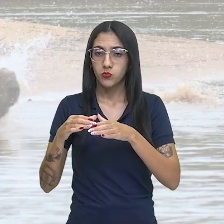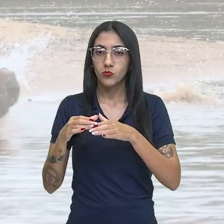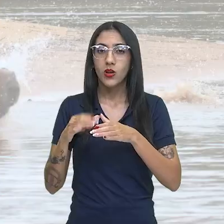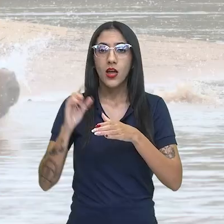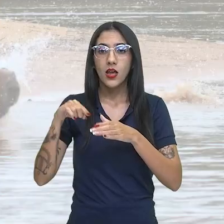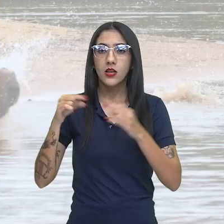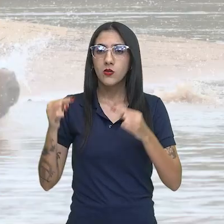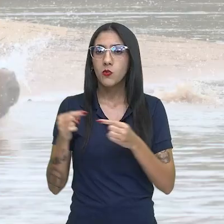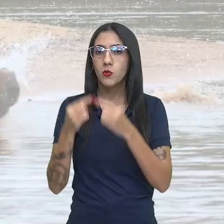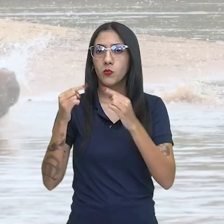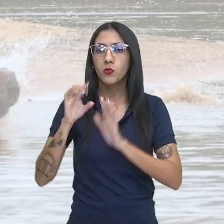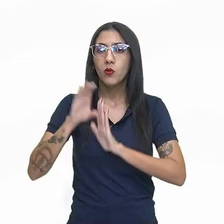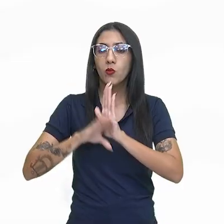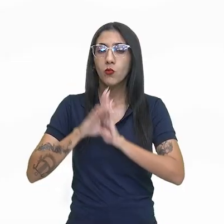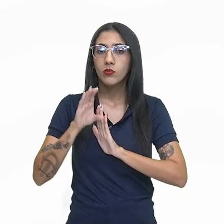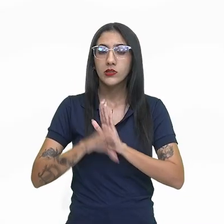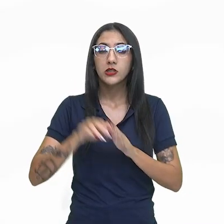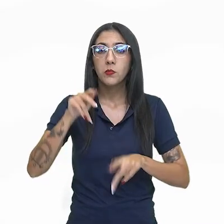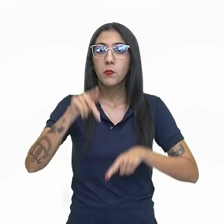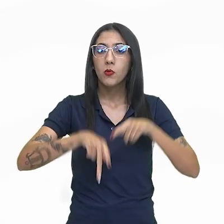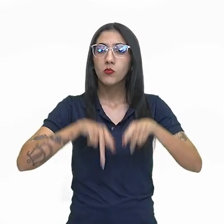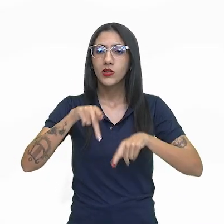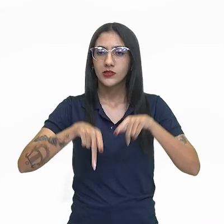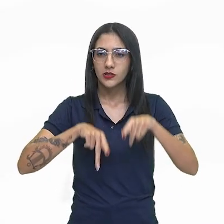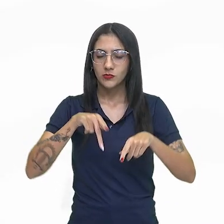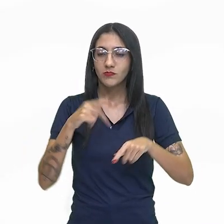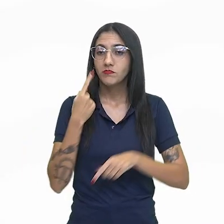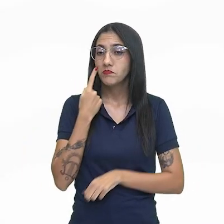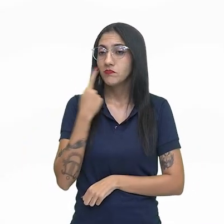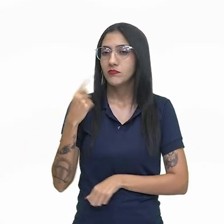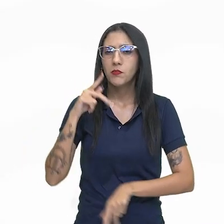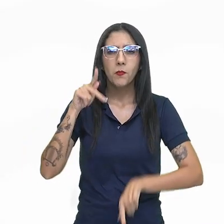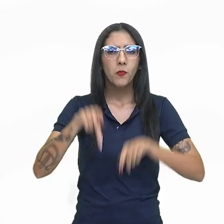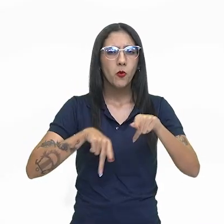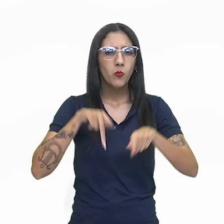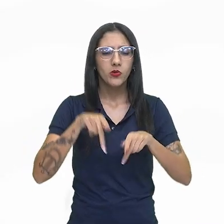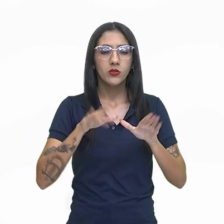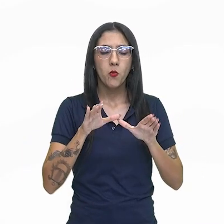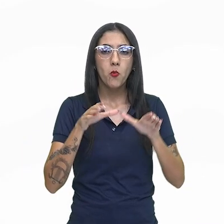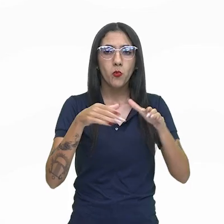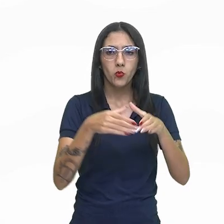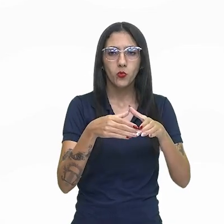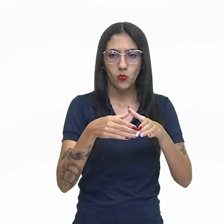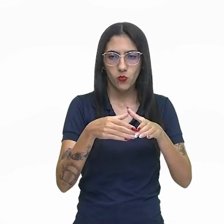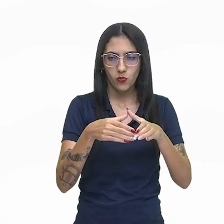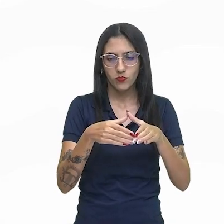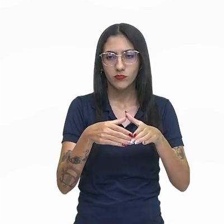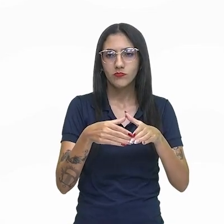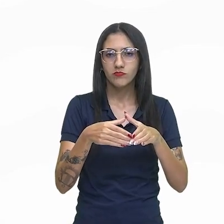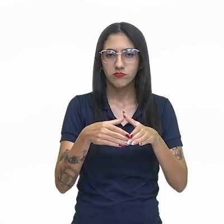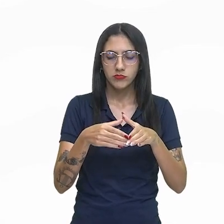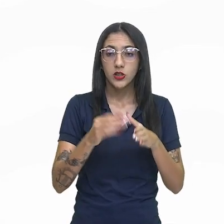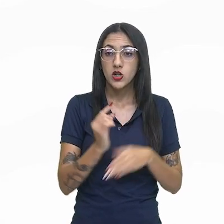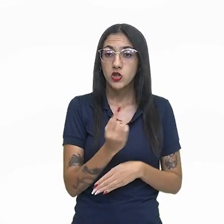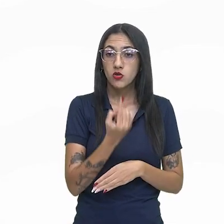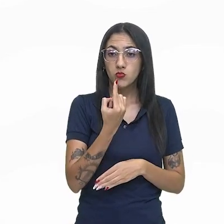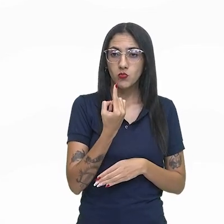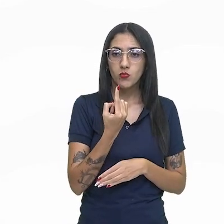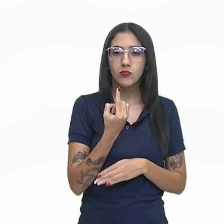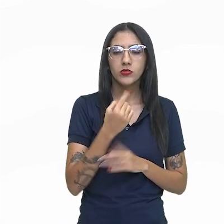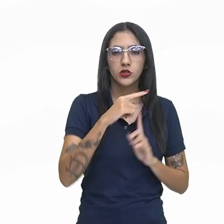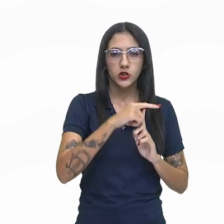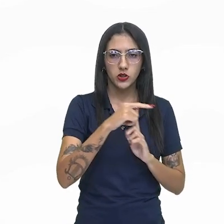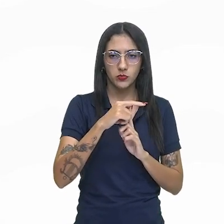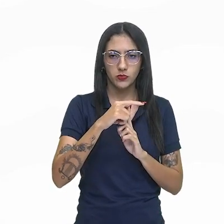parte do conceito de população. Veja aí que população é um conjunto de organismos de uma mesma